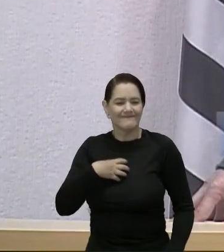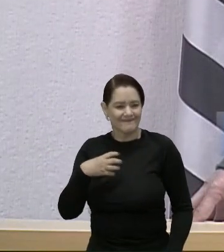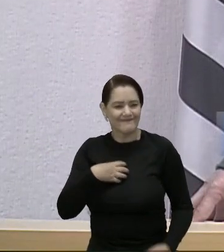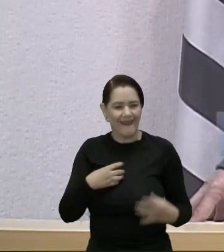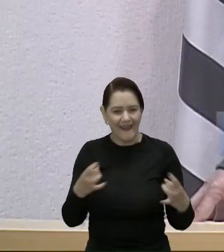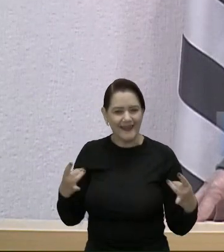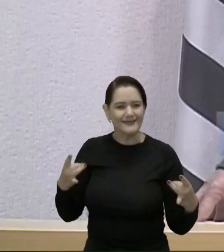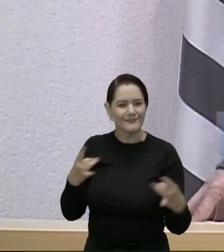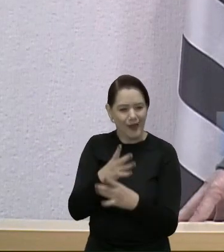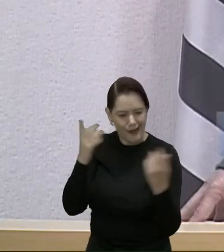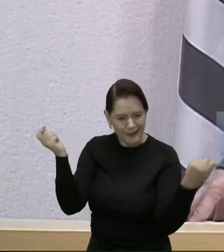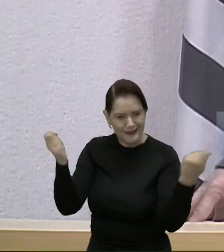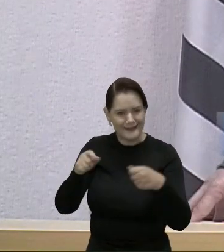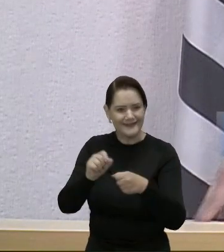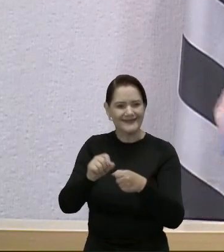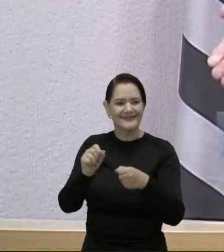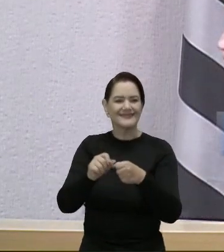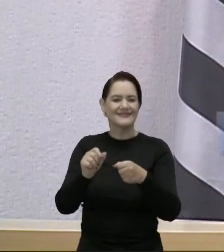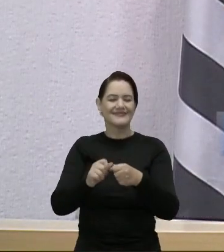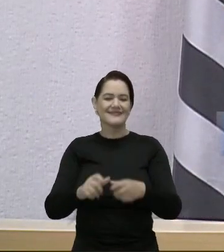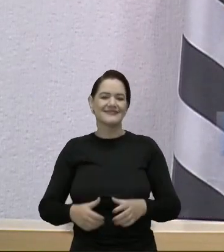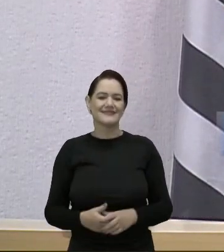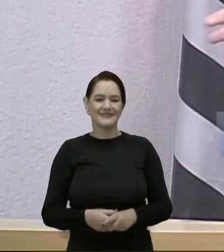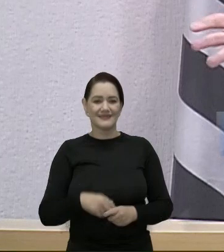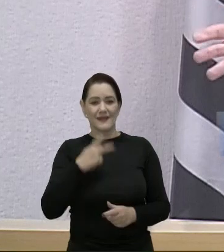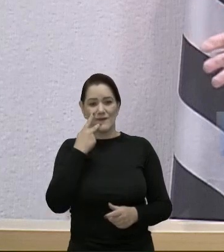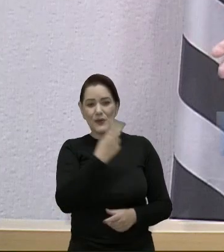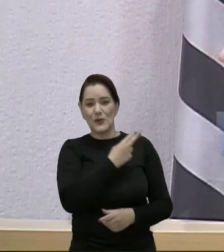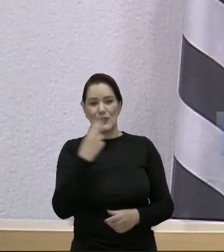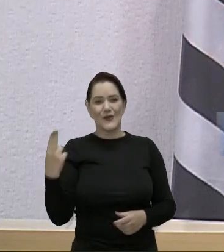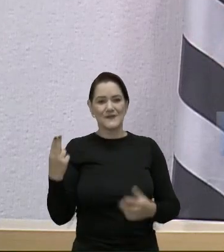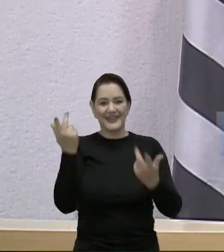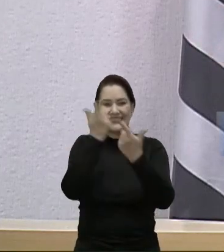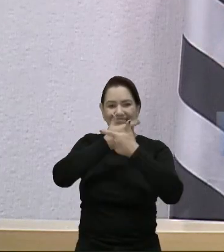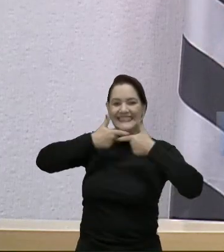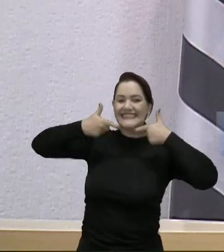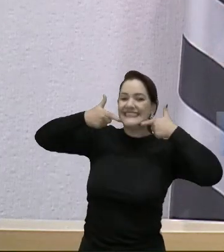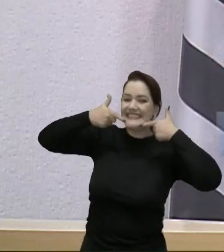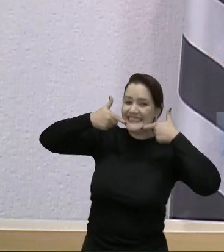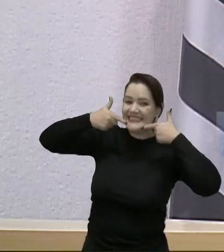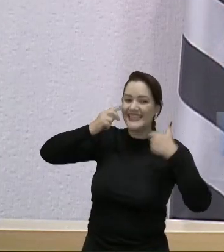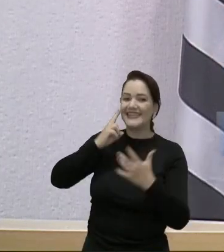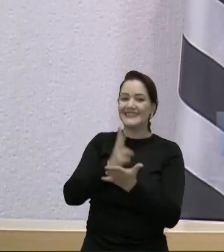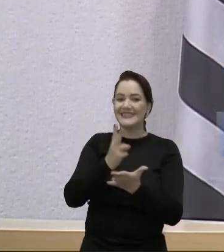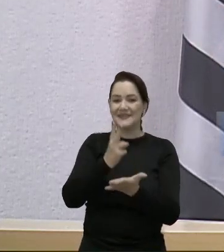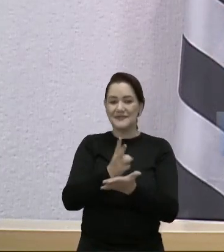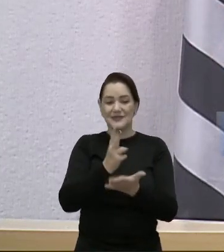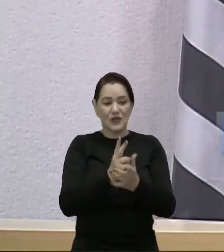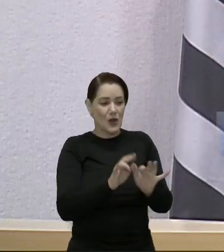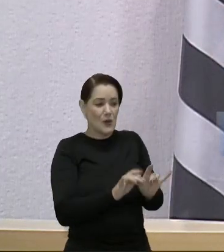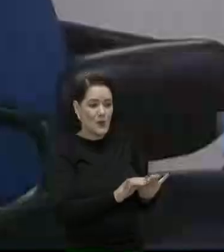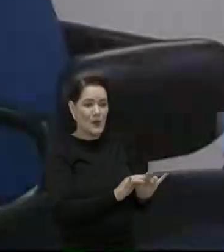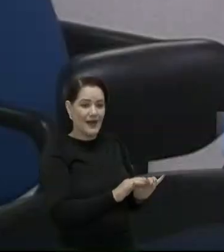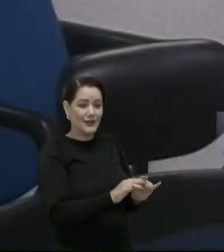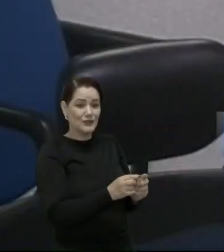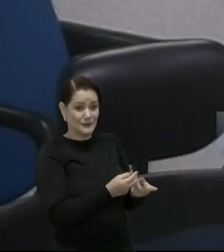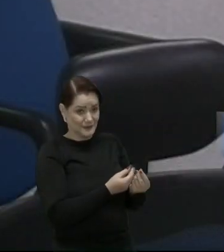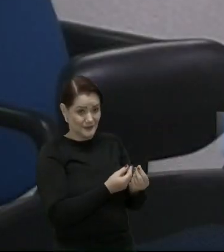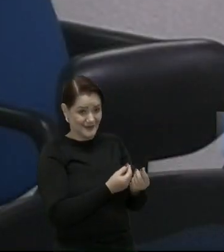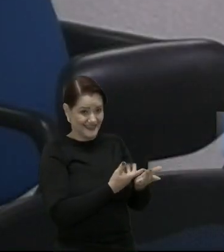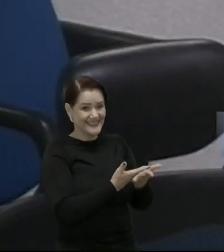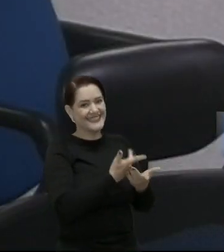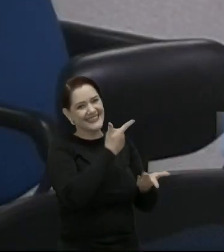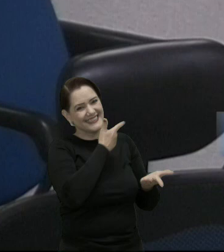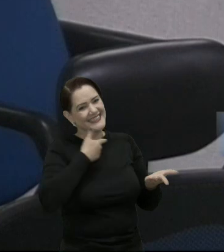ao final do expediente. Falei o nome dela, ela já abriu um sorriso. Tenho certeza que, se chegar no caixa, você vai ser recebido com o